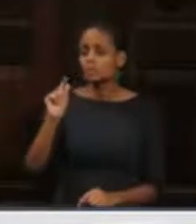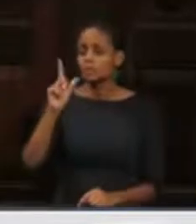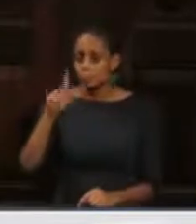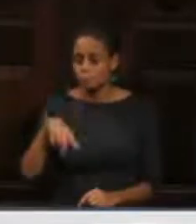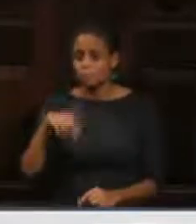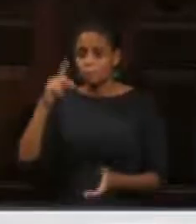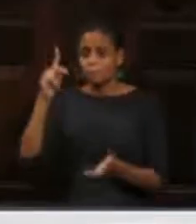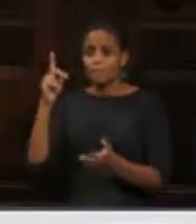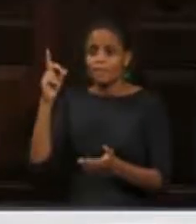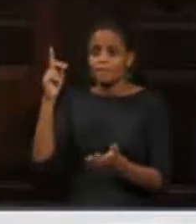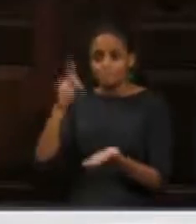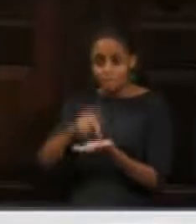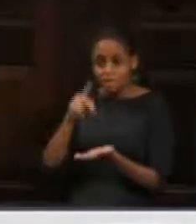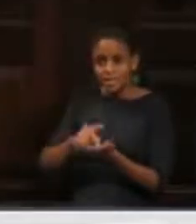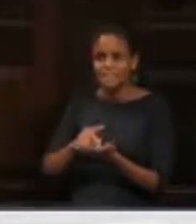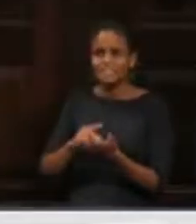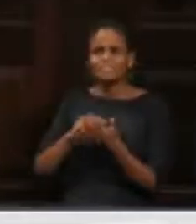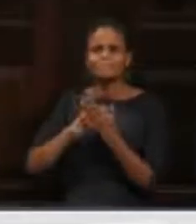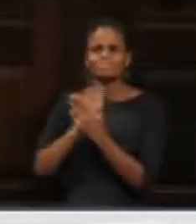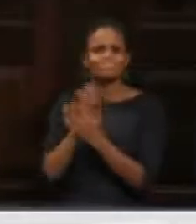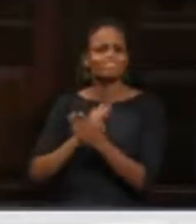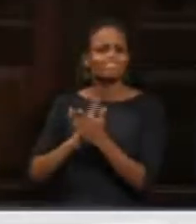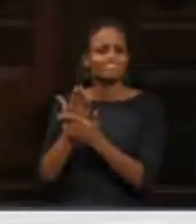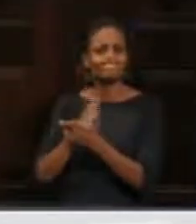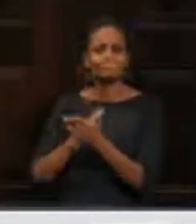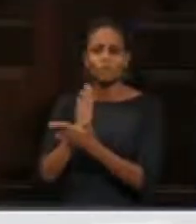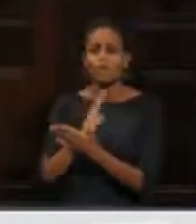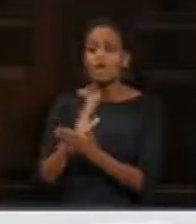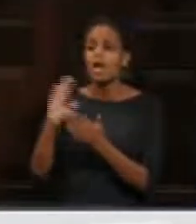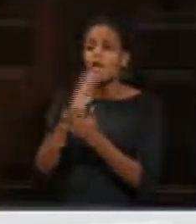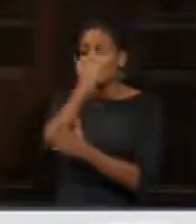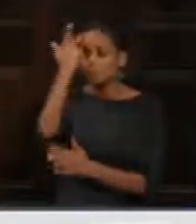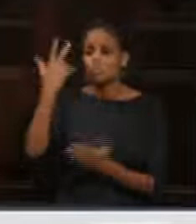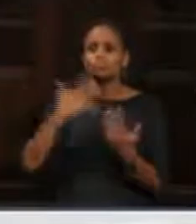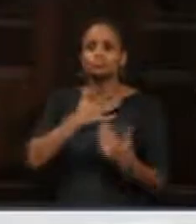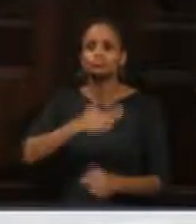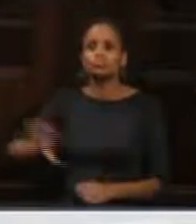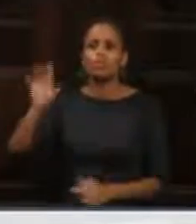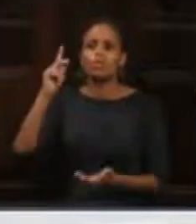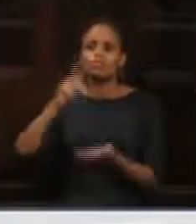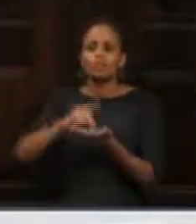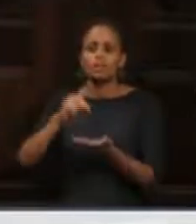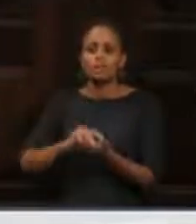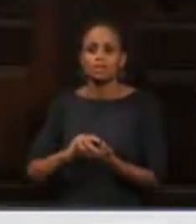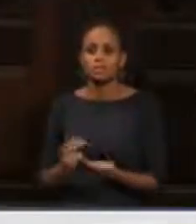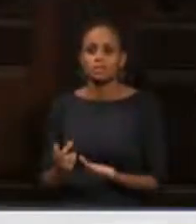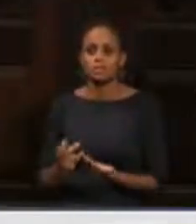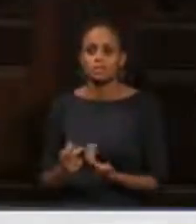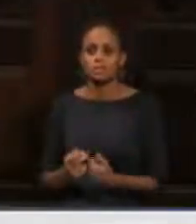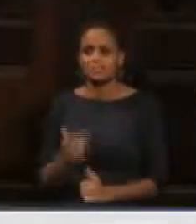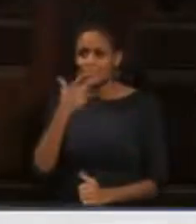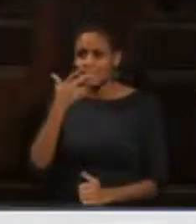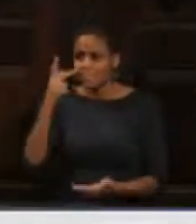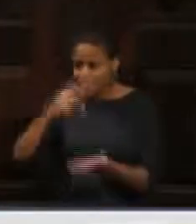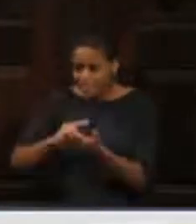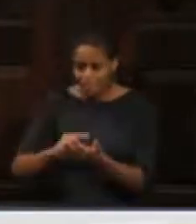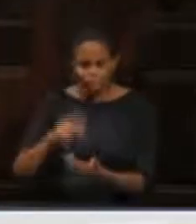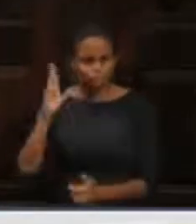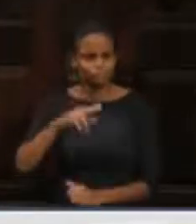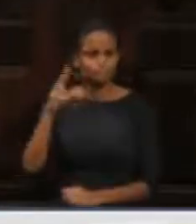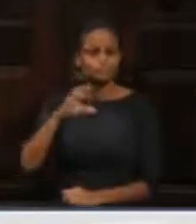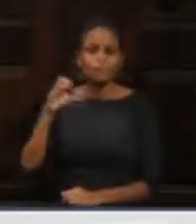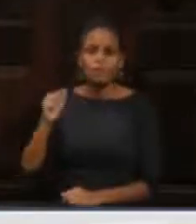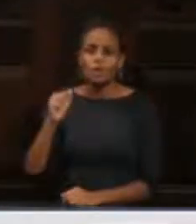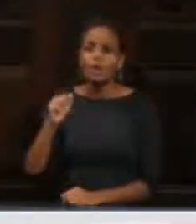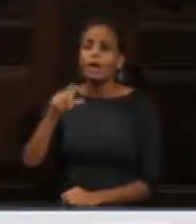incomoda. Existem pessoas que não conseguem viver com a verdade. Falar a verdade, então, nem se fala. A